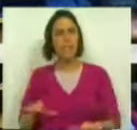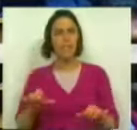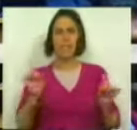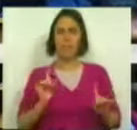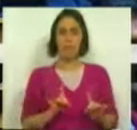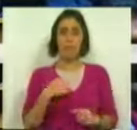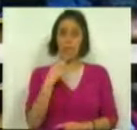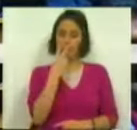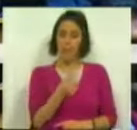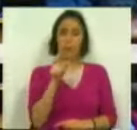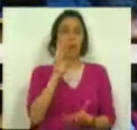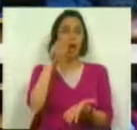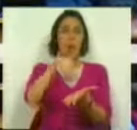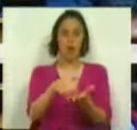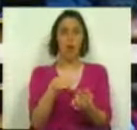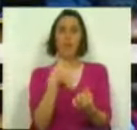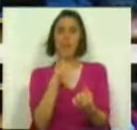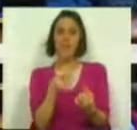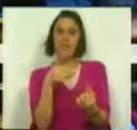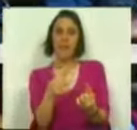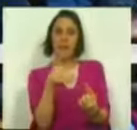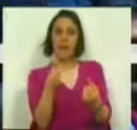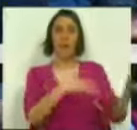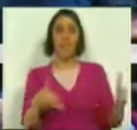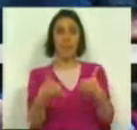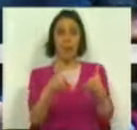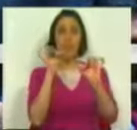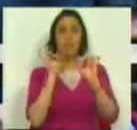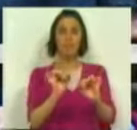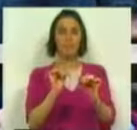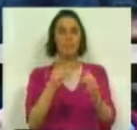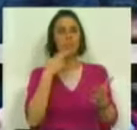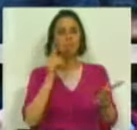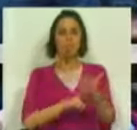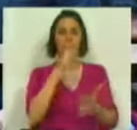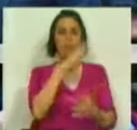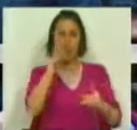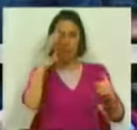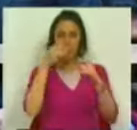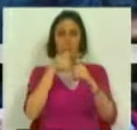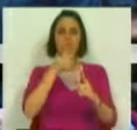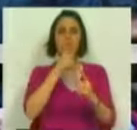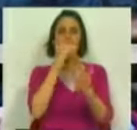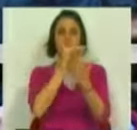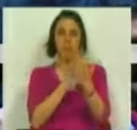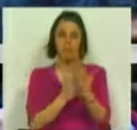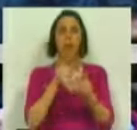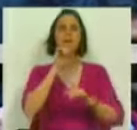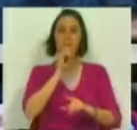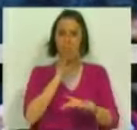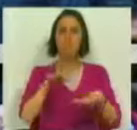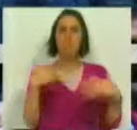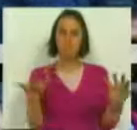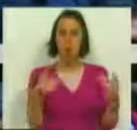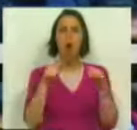pessimismo. Vemos que esses resultados apontam que o caminho de concretização das metas que estão estabelecidas é um caminho